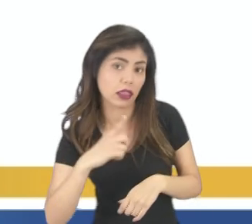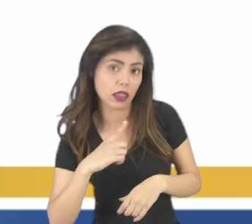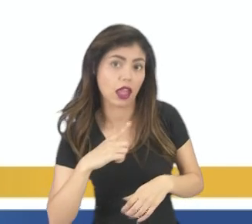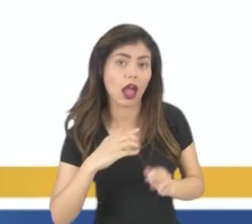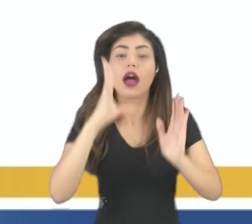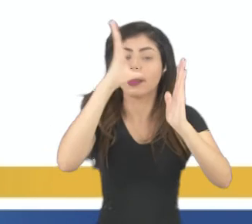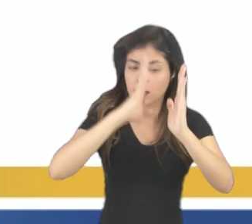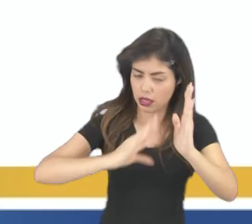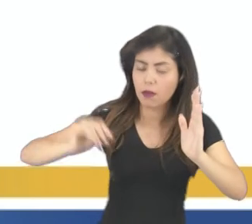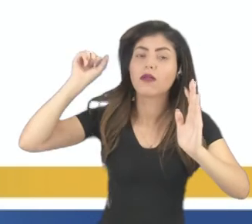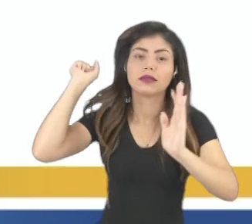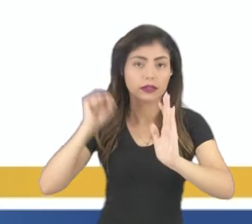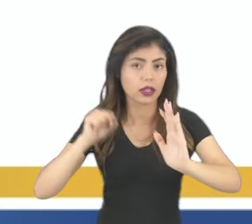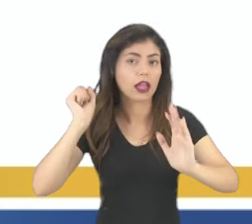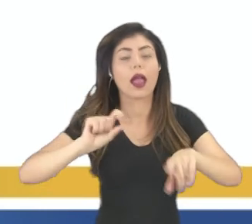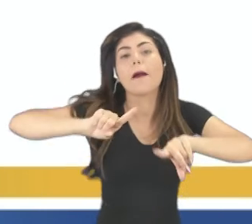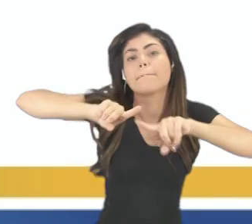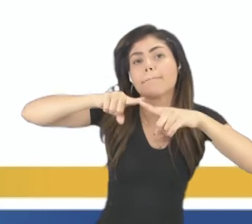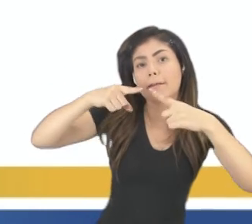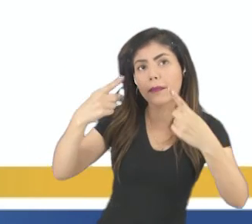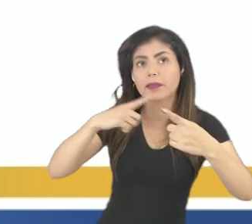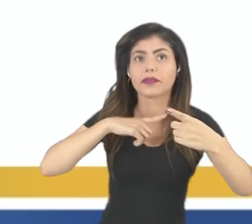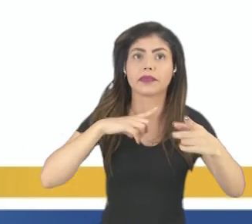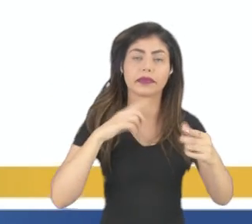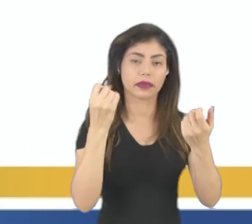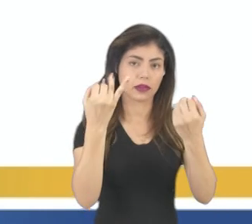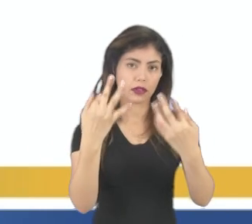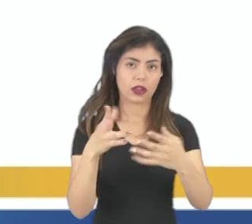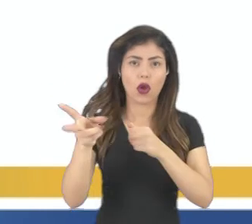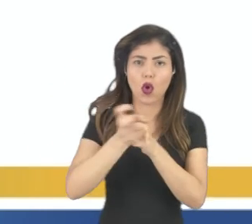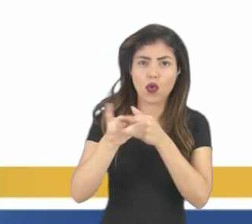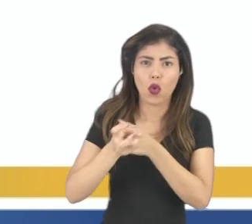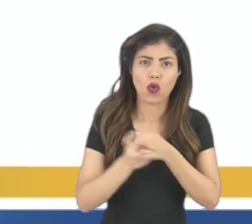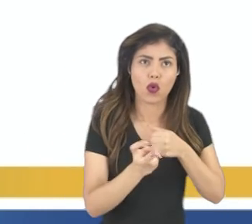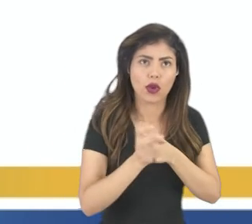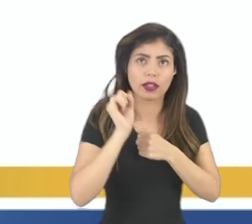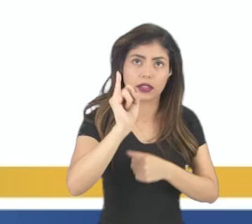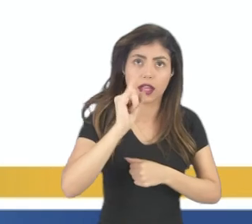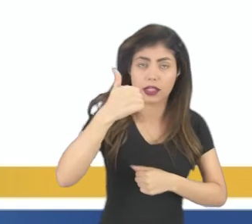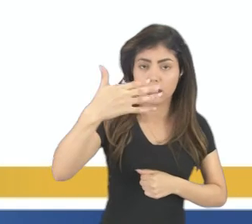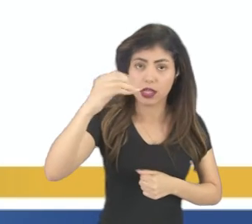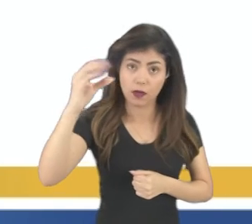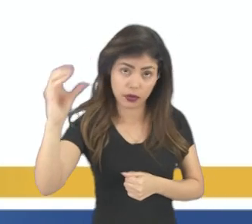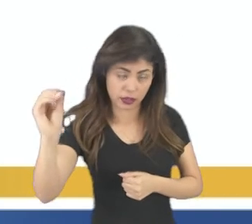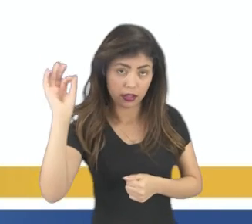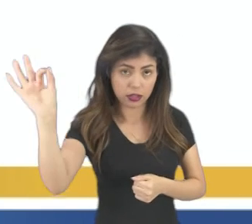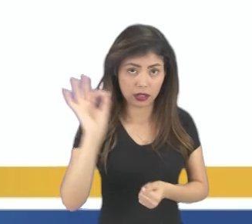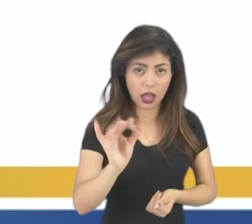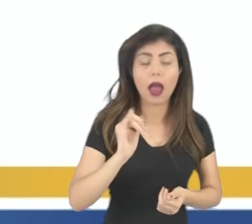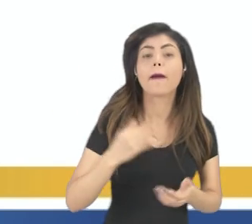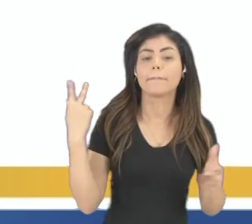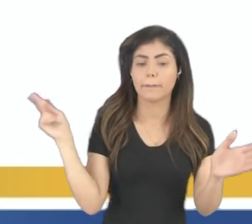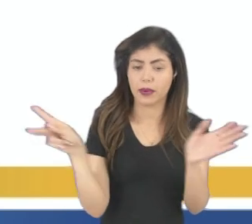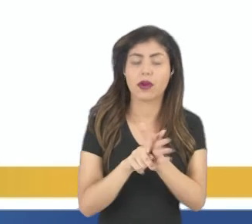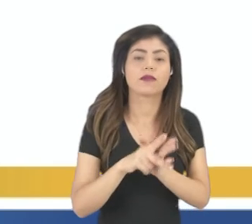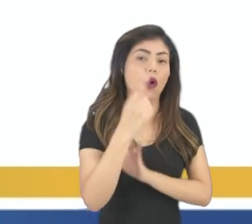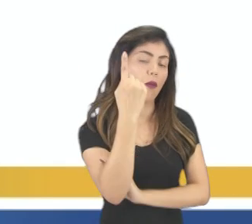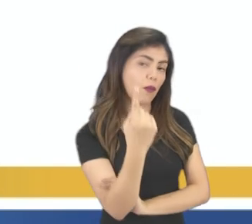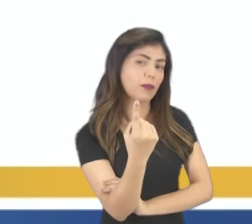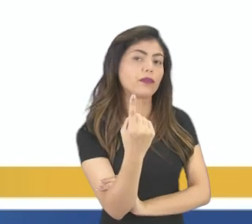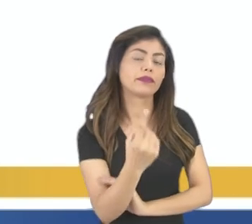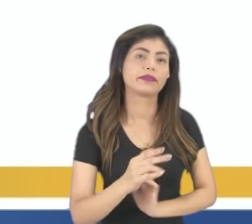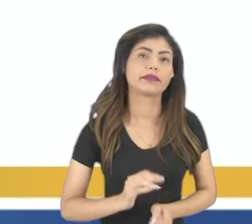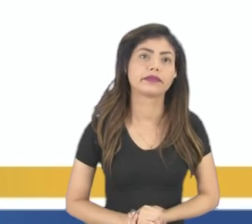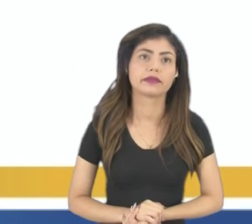que haja emissão sim então essa emissividade ou essa absorção se fossem por cento considerado ideal ela vai ser igual